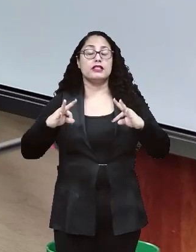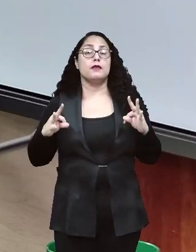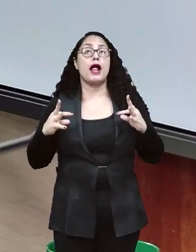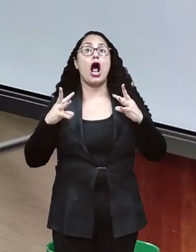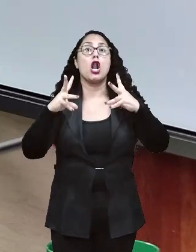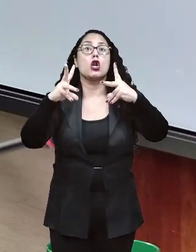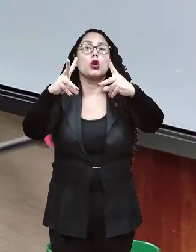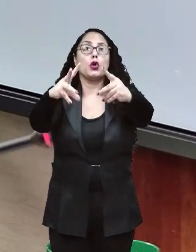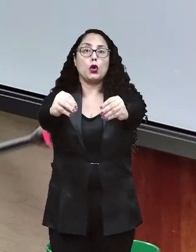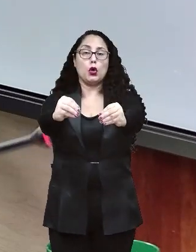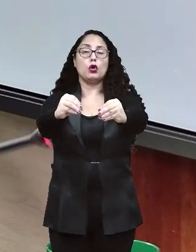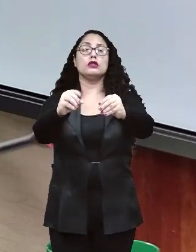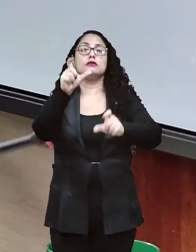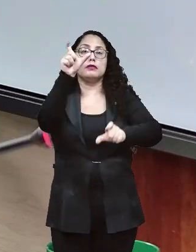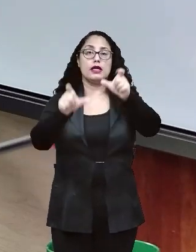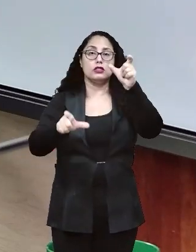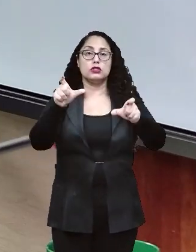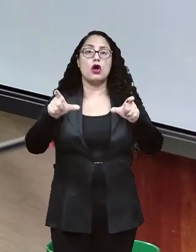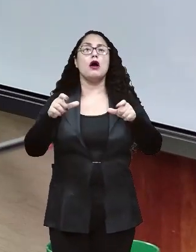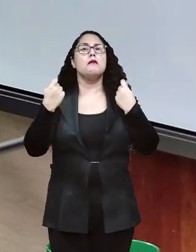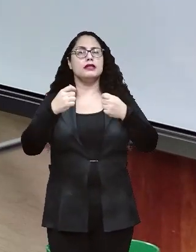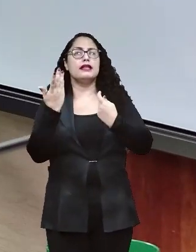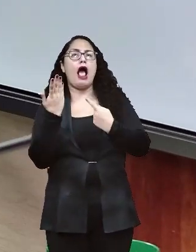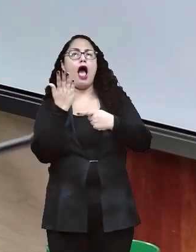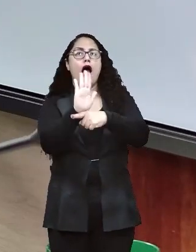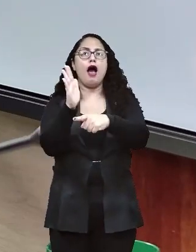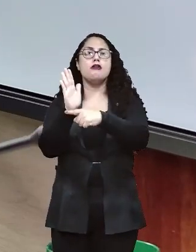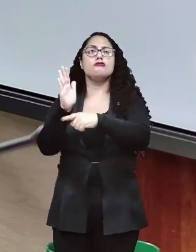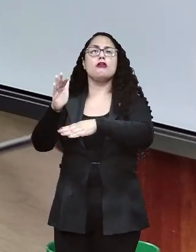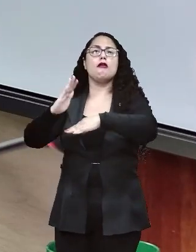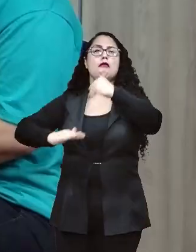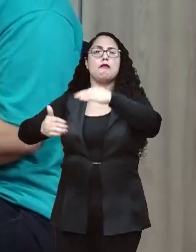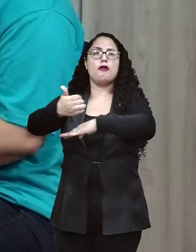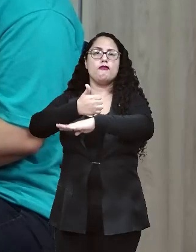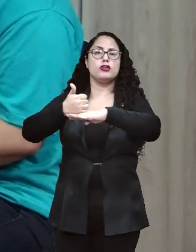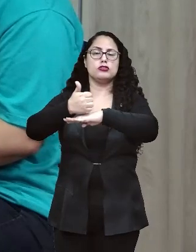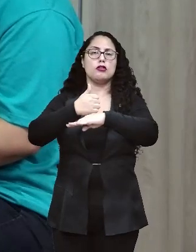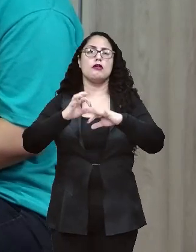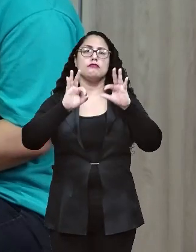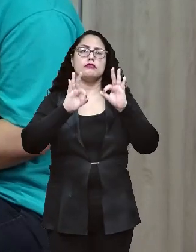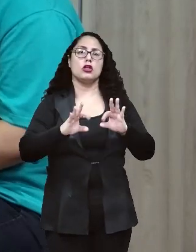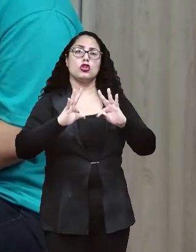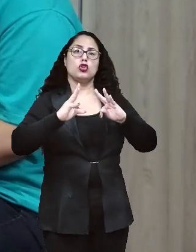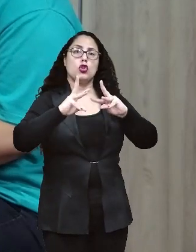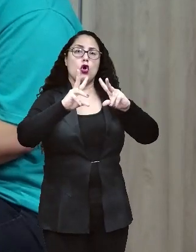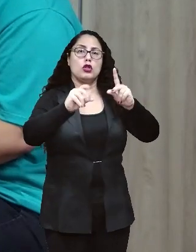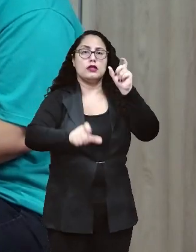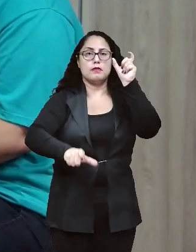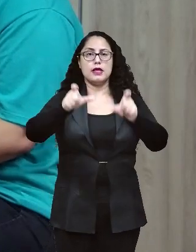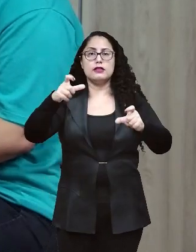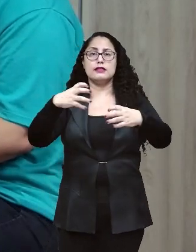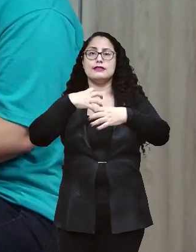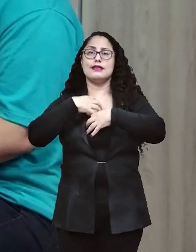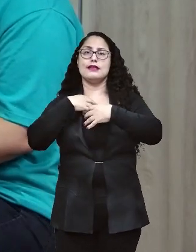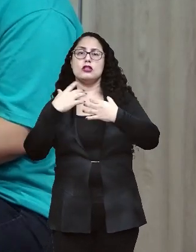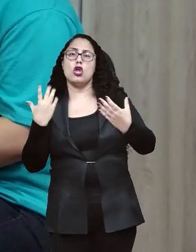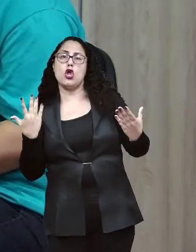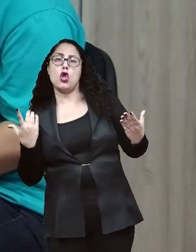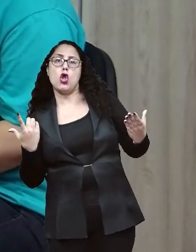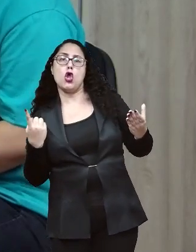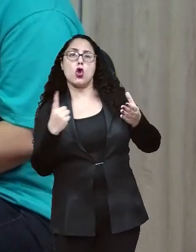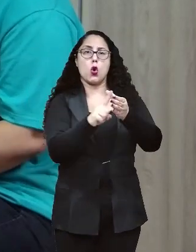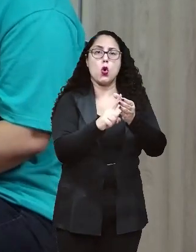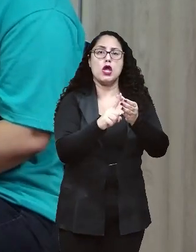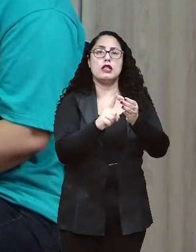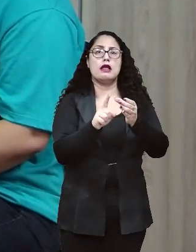todos, né? Todo mundo tem que dar a sua contribuição. Todo mundo dando a sua... Exatamente. Para que todo mundo se sinta incluído. Porque, acho que